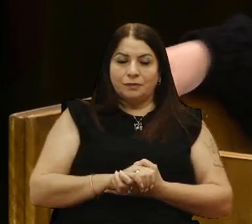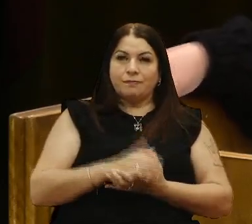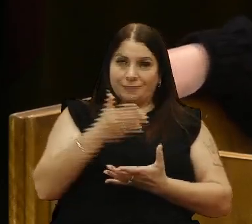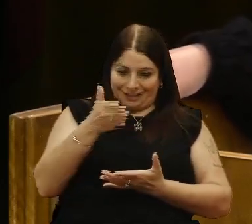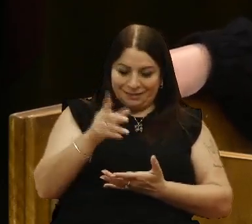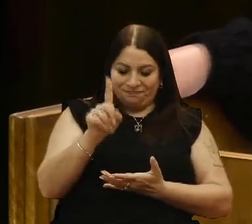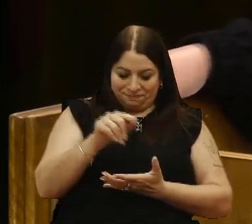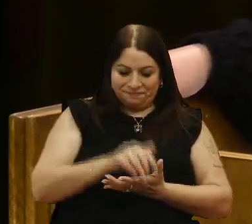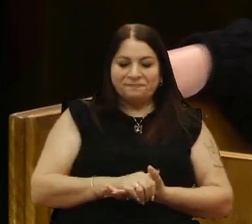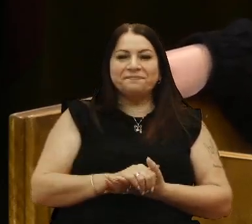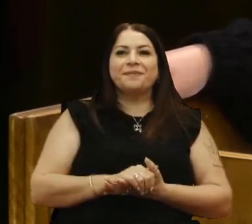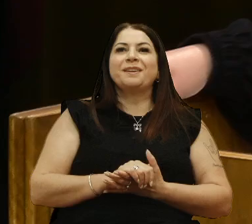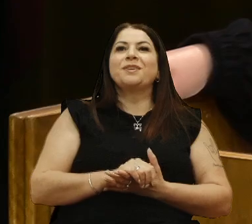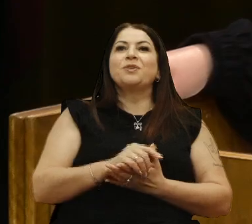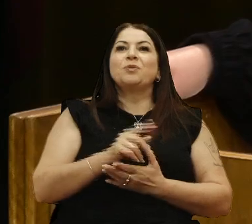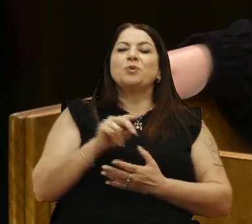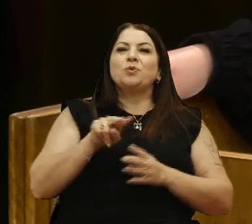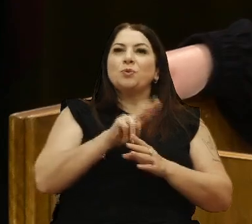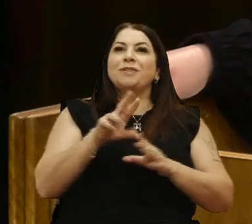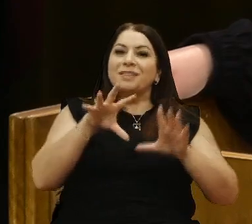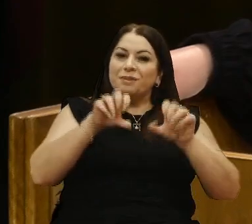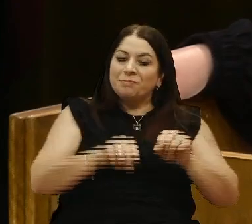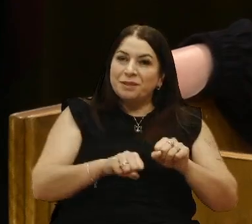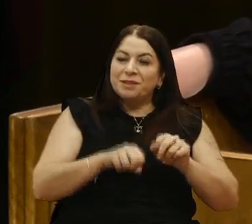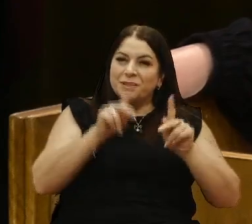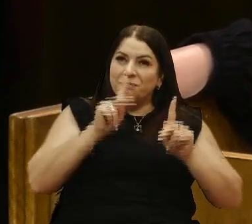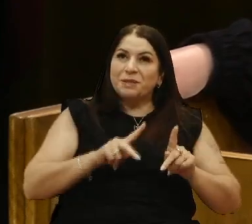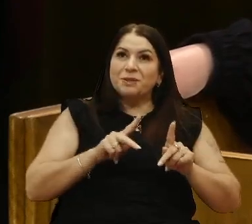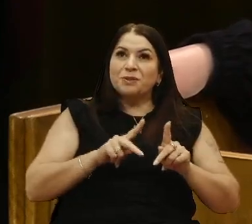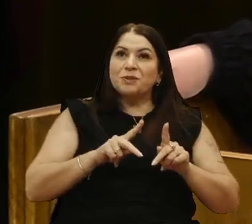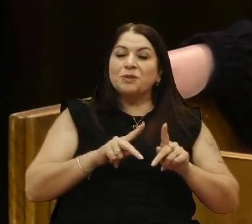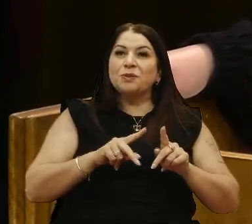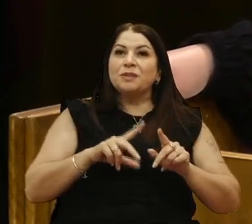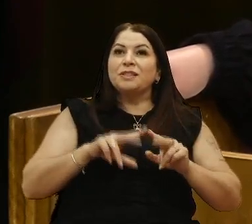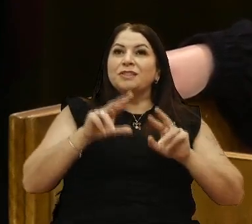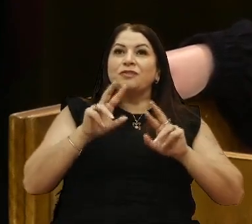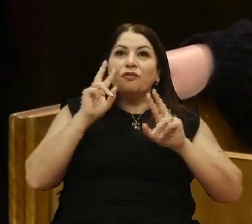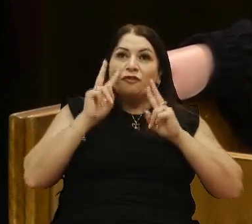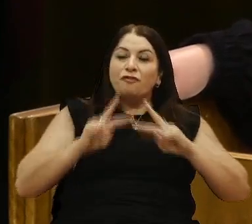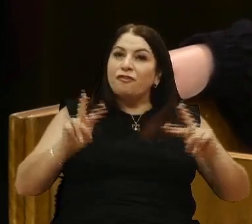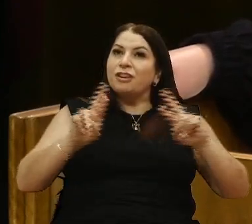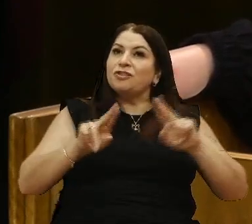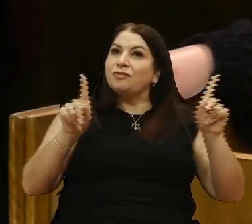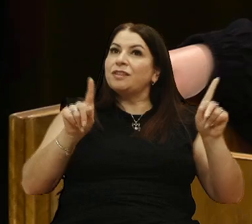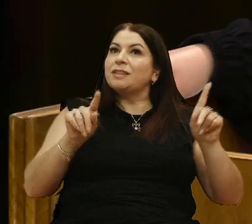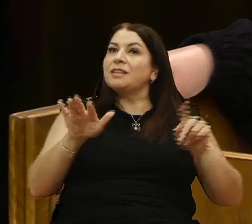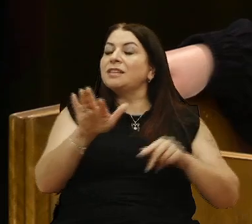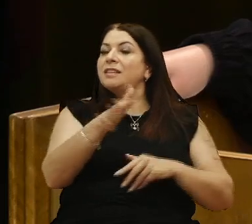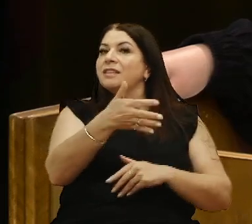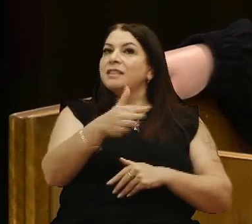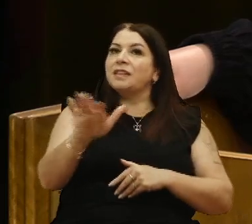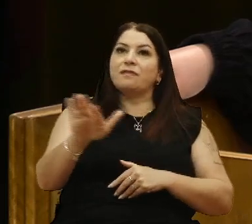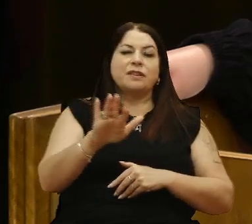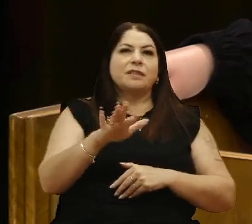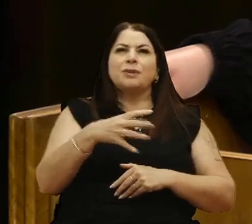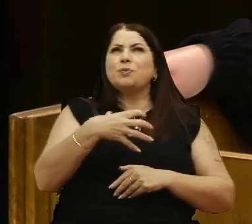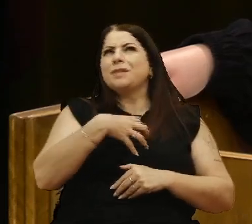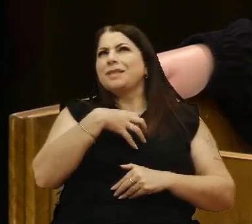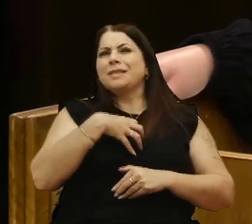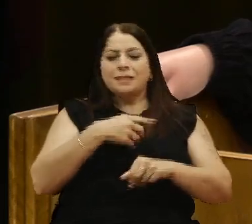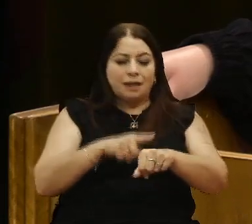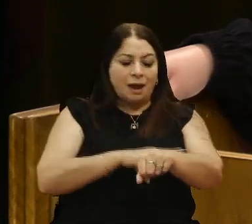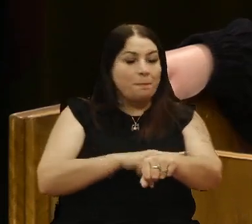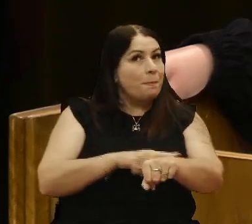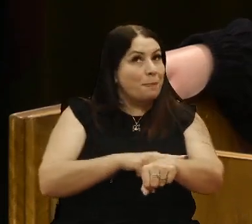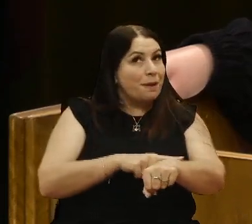Isto. Quando a gente ocupa esse espaço, que as pessoas nos veem diferente, a gente talvez não sinta tão na